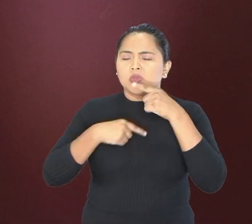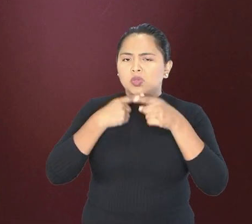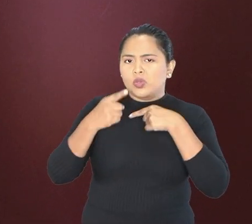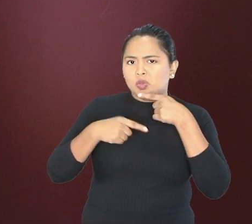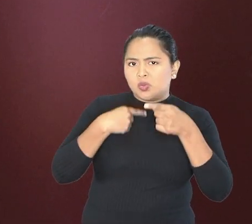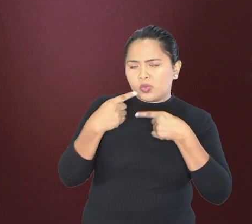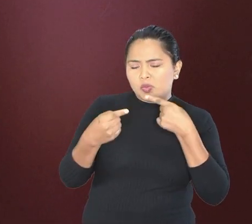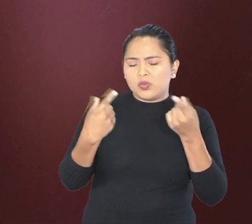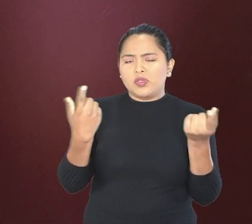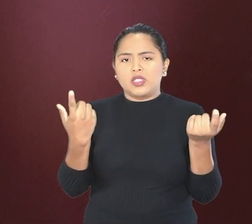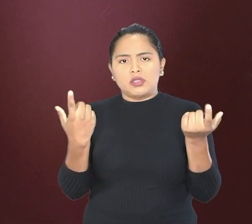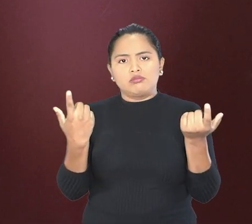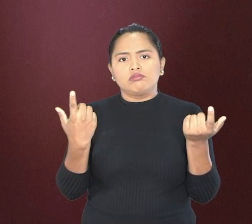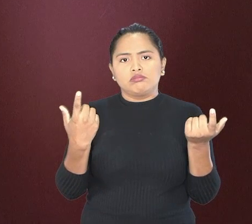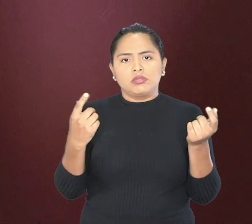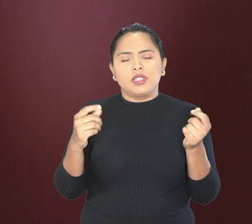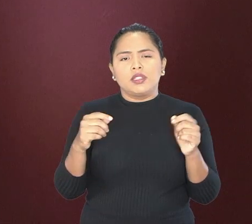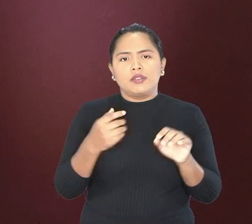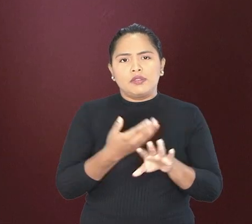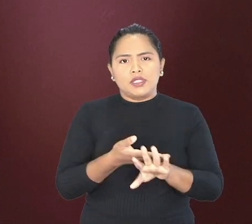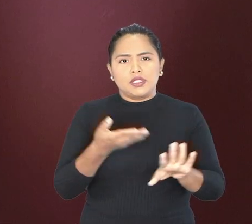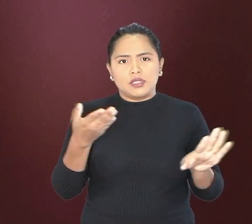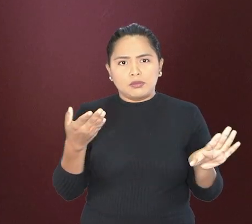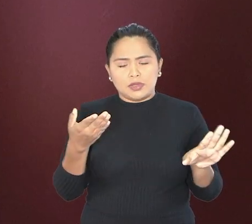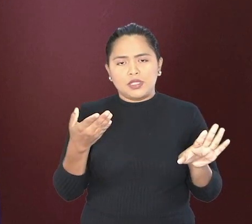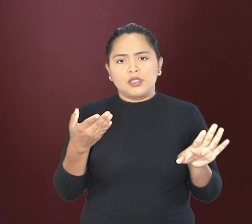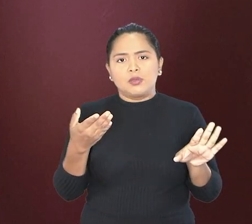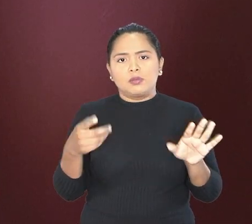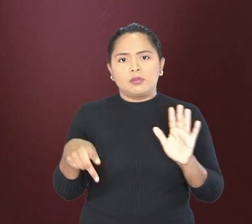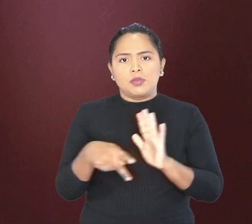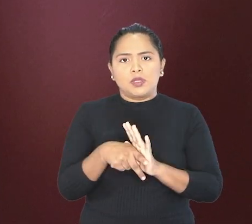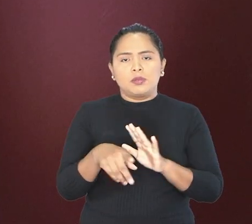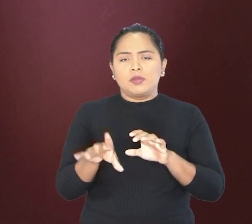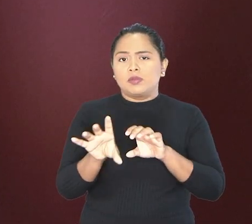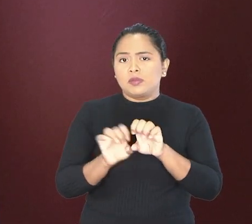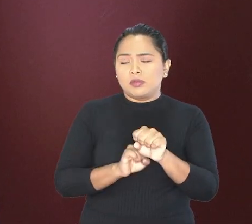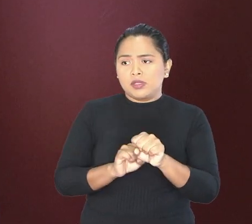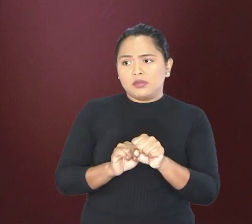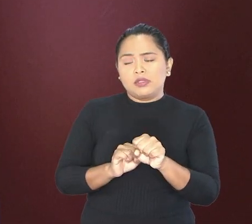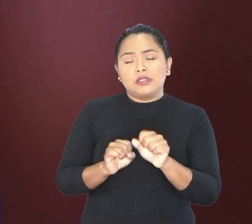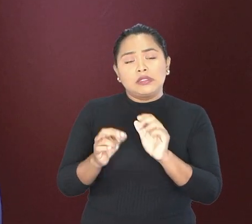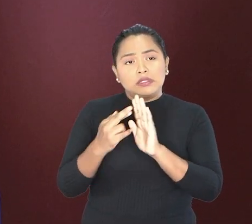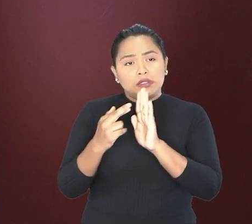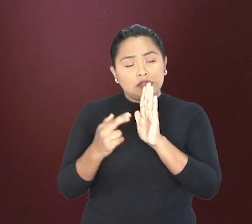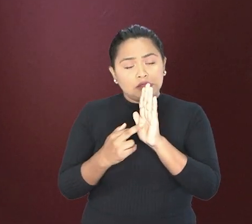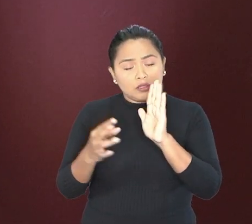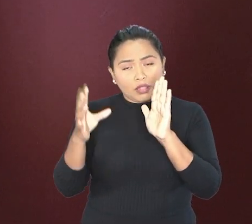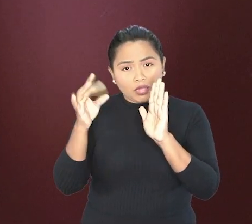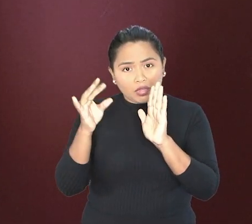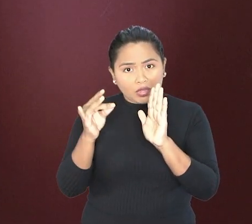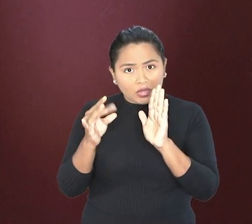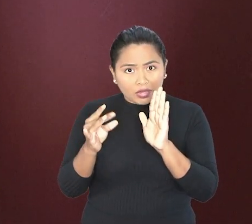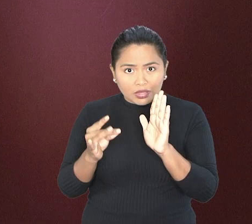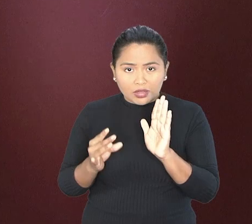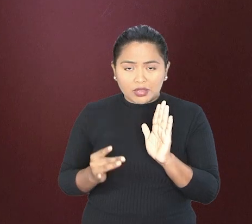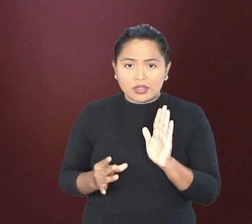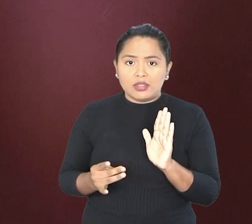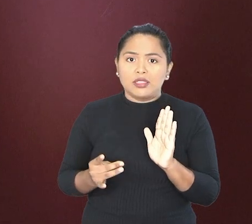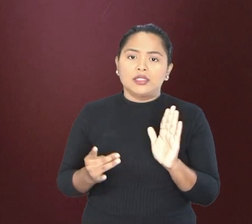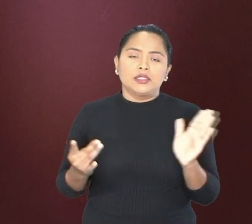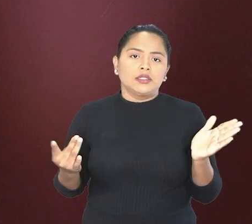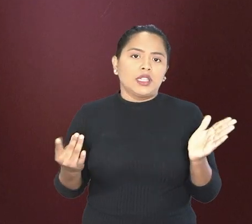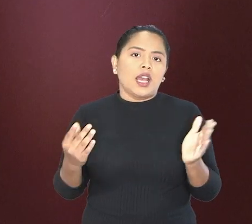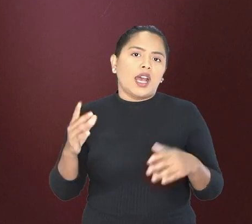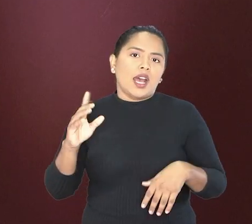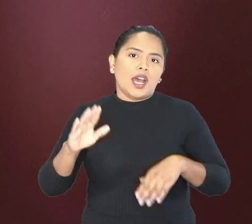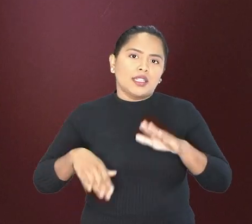licença para capacitação, que ele é muito cheio de regrinhas e, dependendo de como você planejar ele, você pode inviabilizar, por exemplo, um afastamento